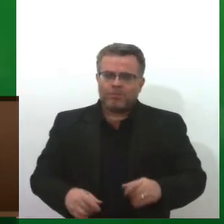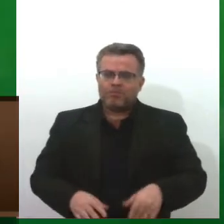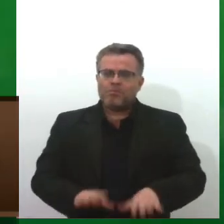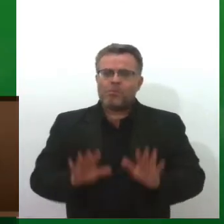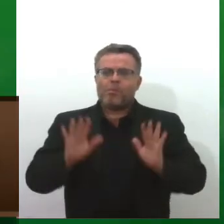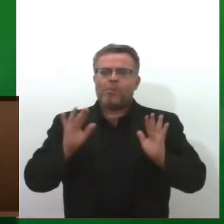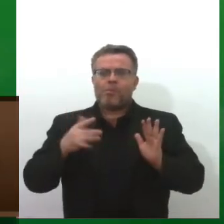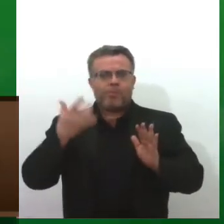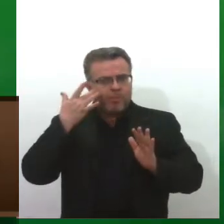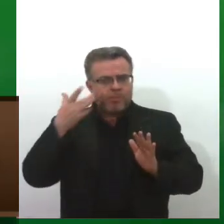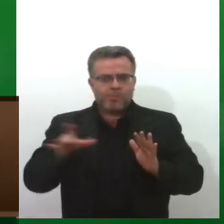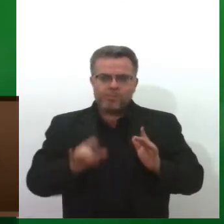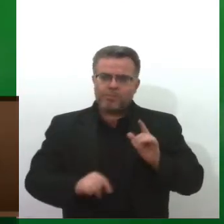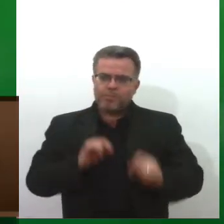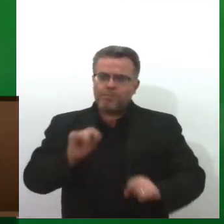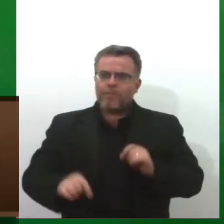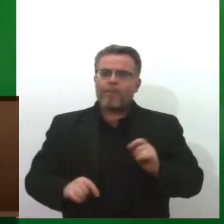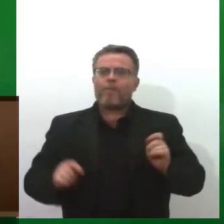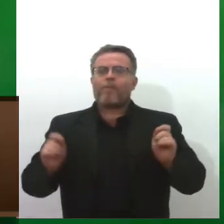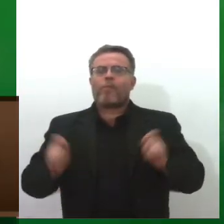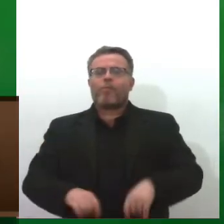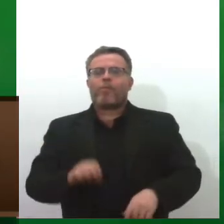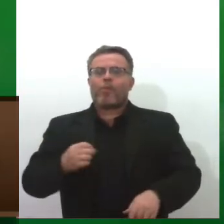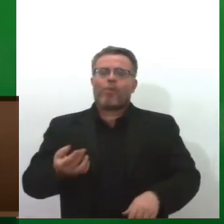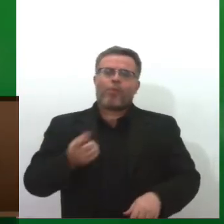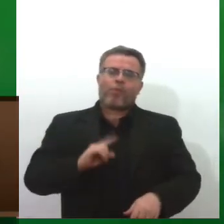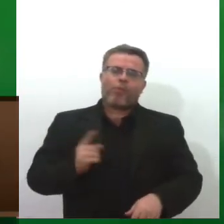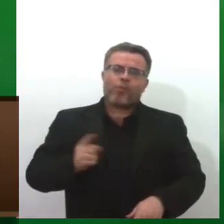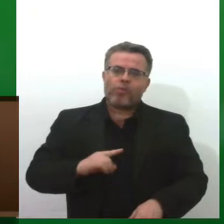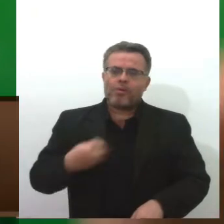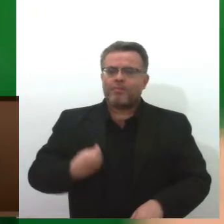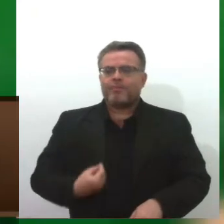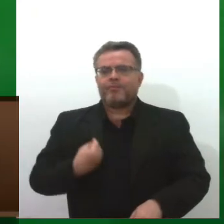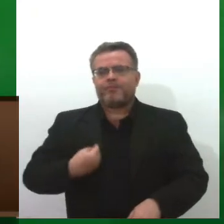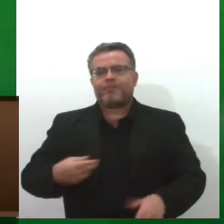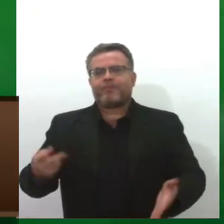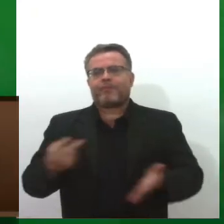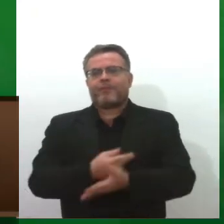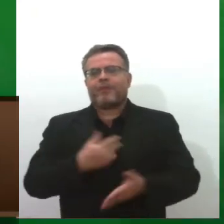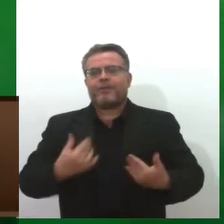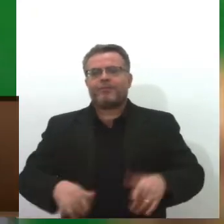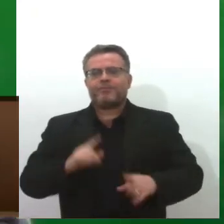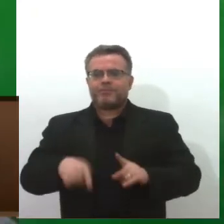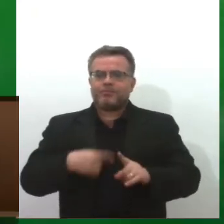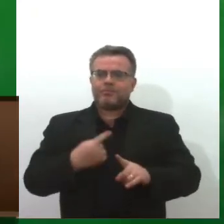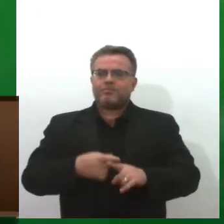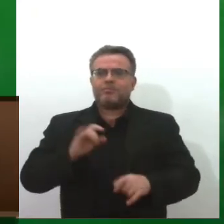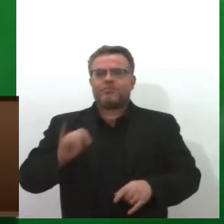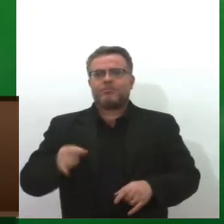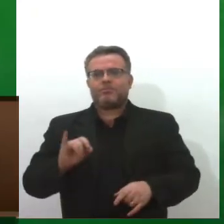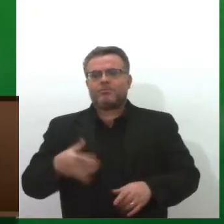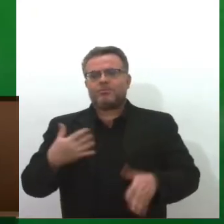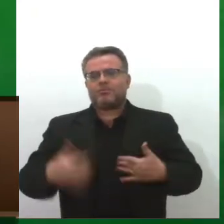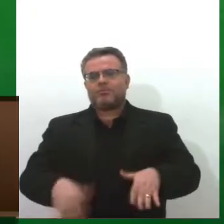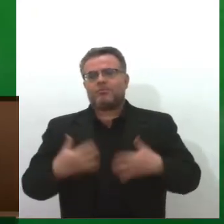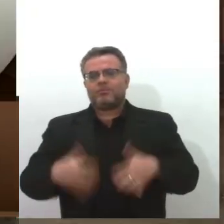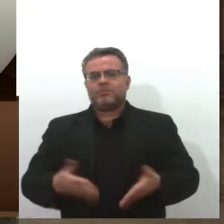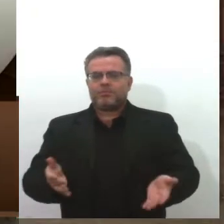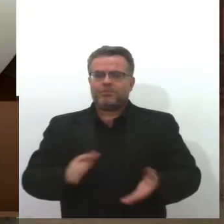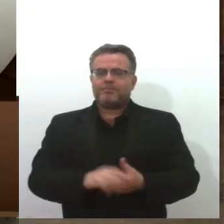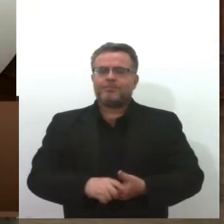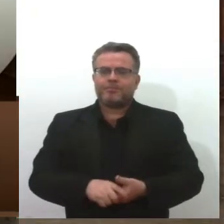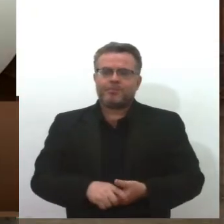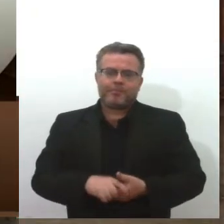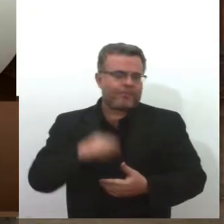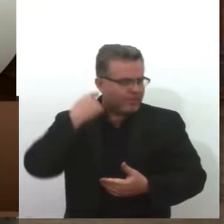saber o que pode diretamente impactar, sabendo do aumento dos juros e, consequentemente, do dinheiro mais caro. Pois é,